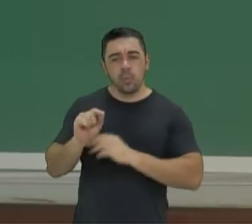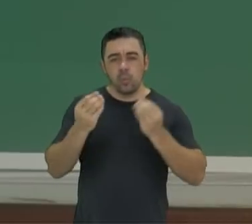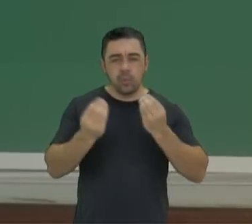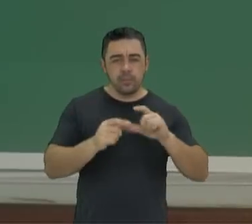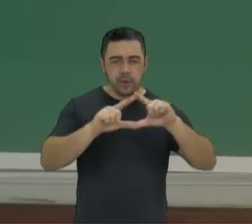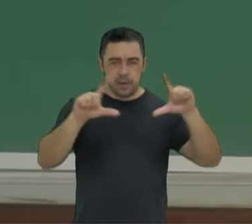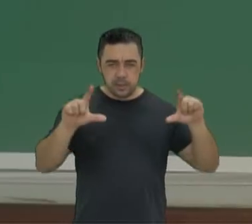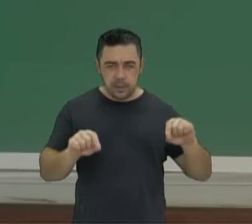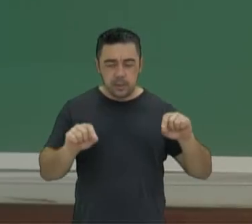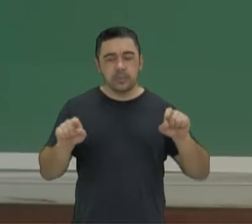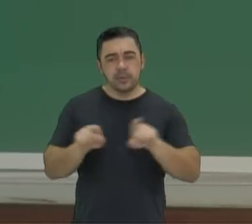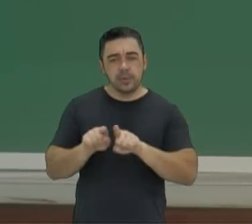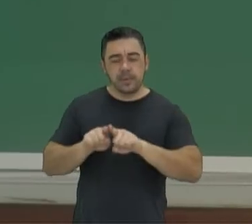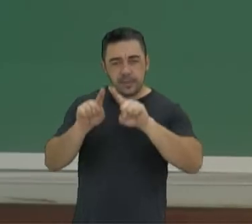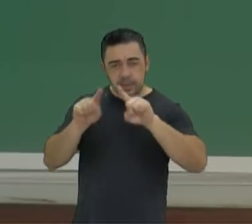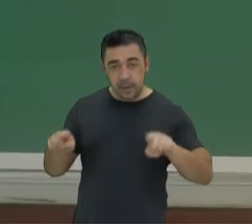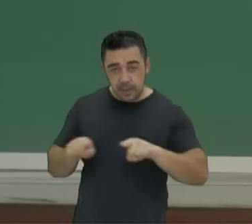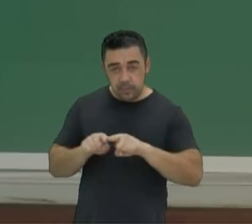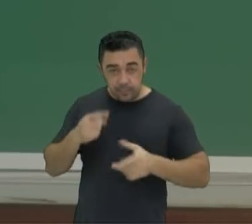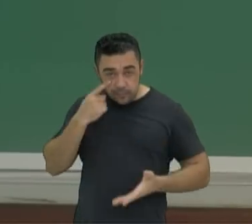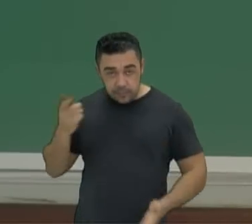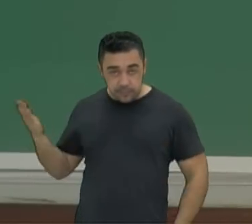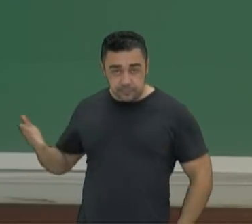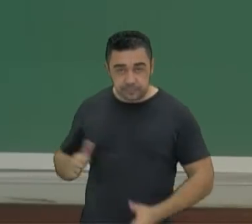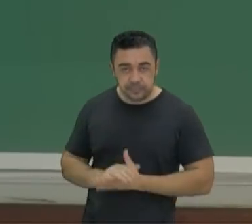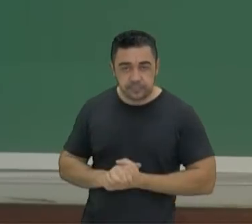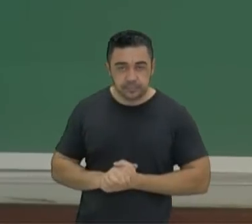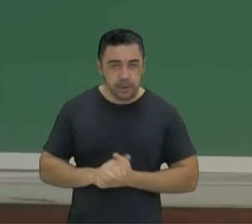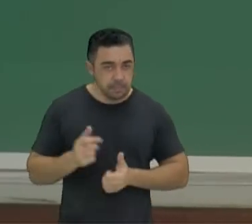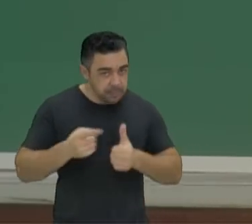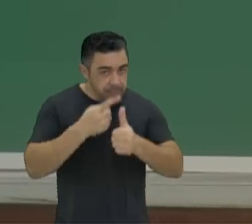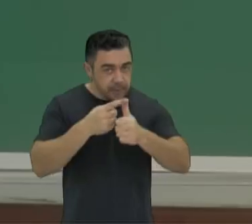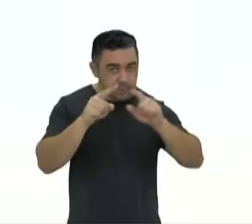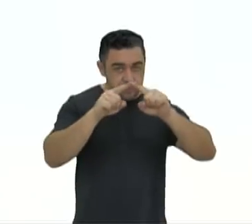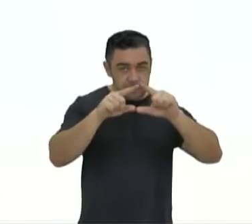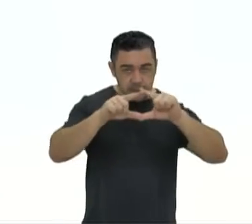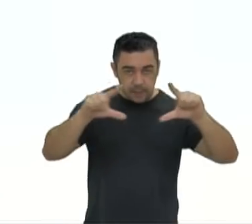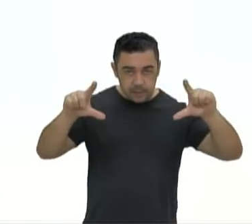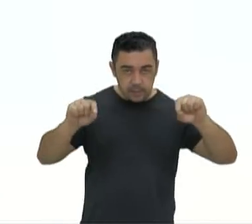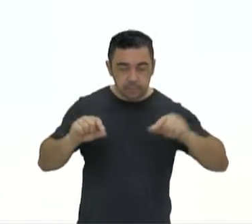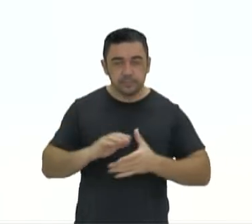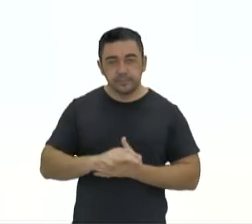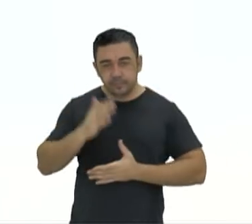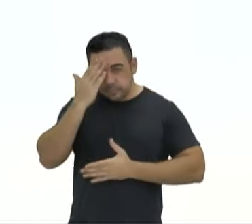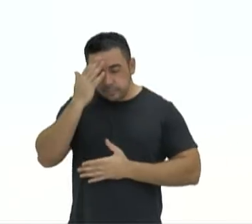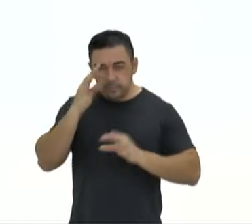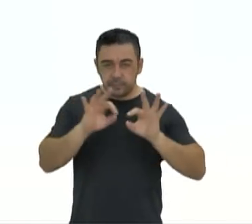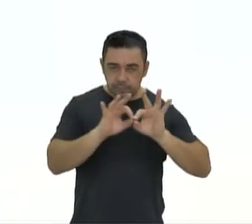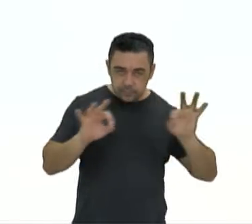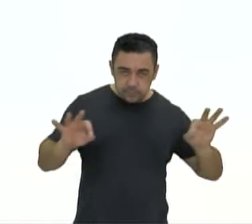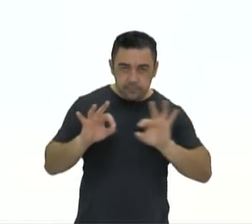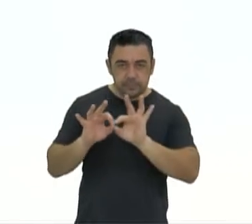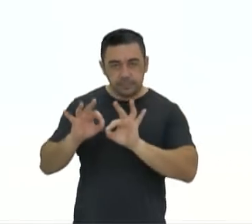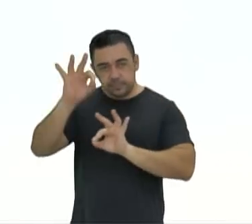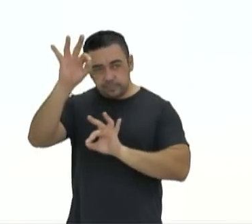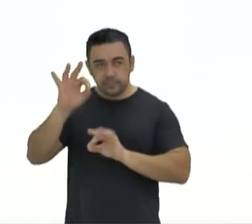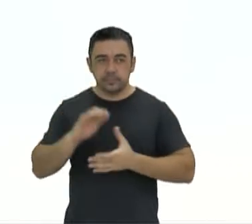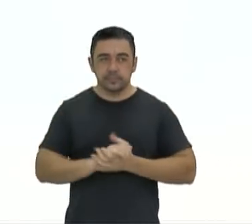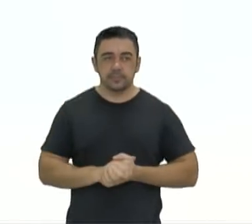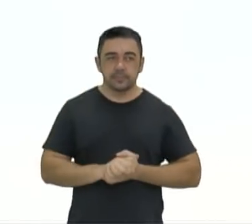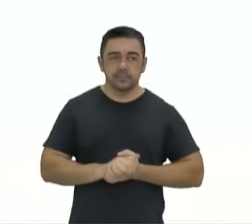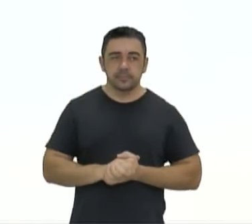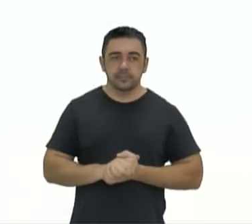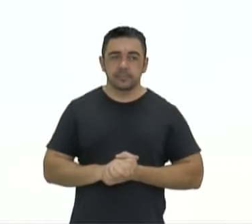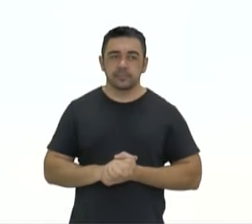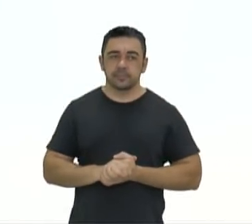triângulo. Vamos ver? Vamos calcular a área do retângulo. Eu sei que é comprimento vezes a largura. Então, comprimento